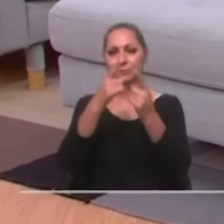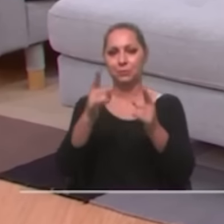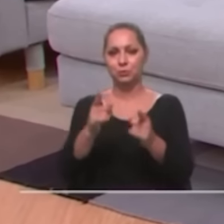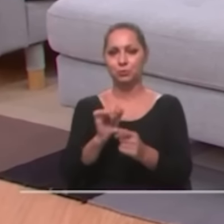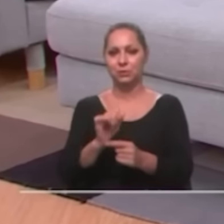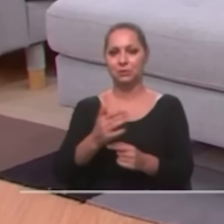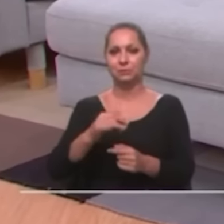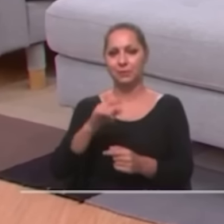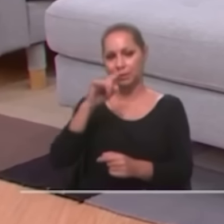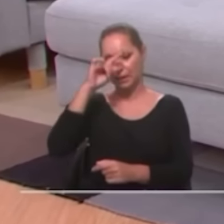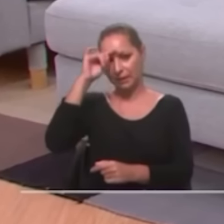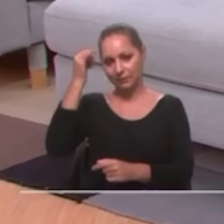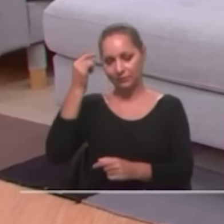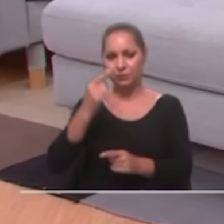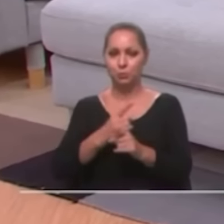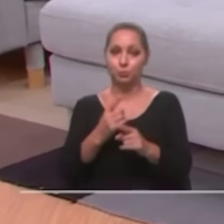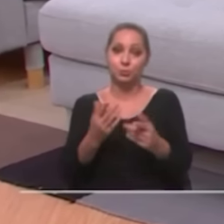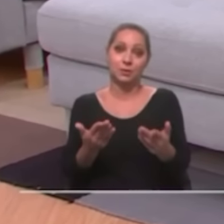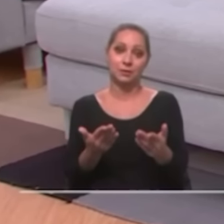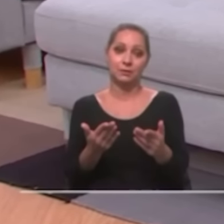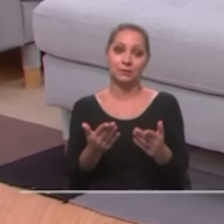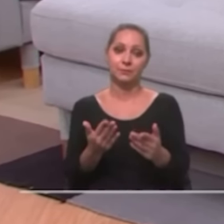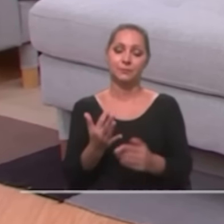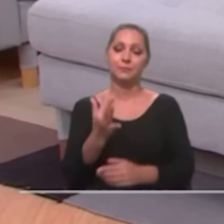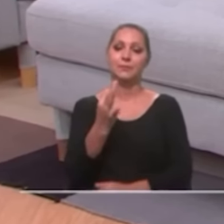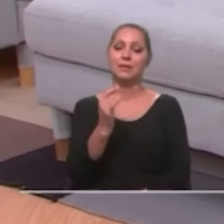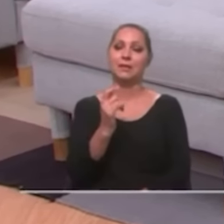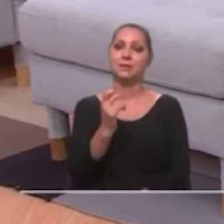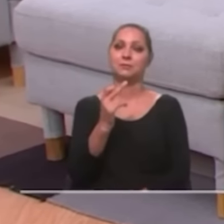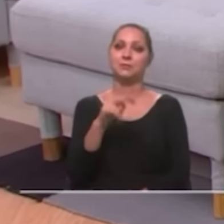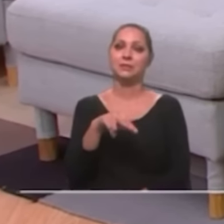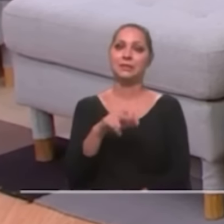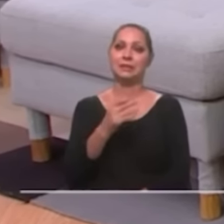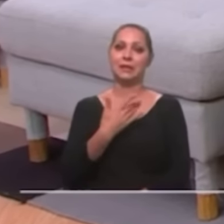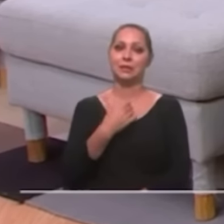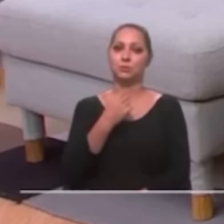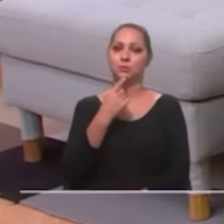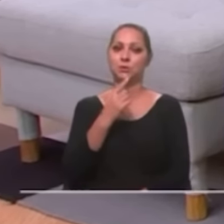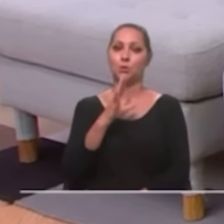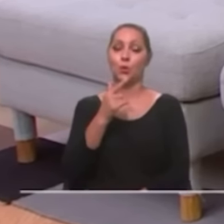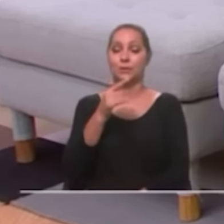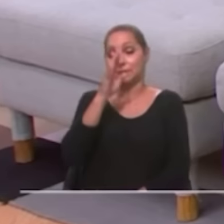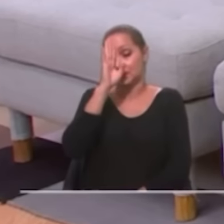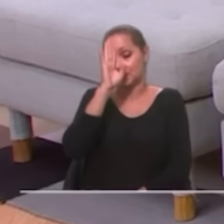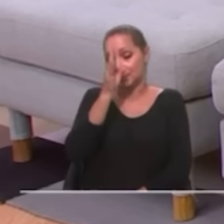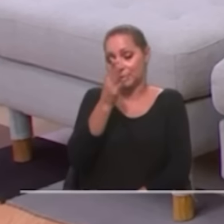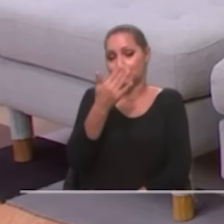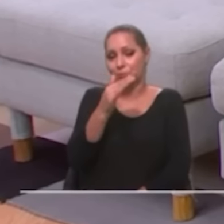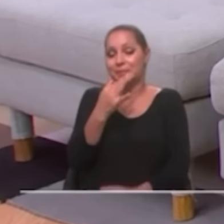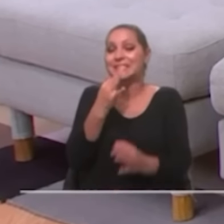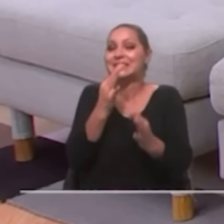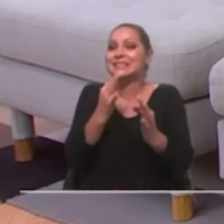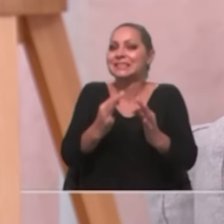difícil, porque também, agora como dizia o Fernando, mesmo quando se está à espera, pois o momento